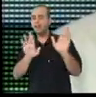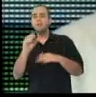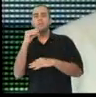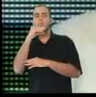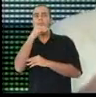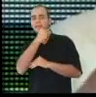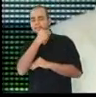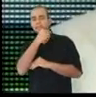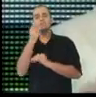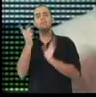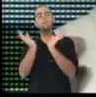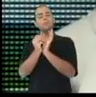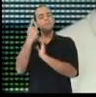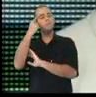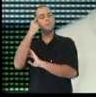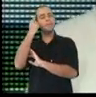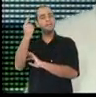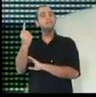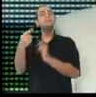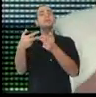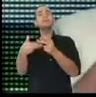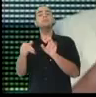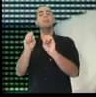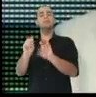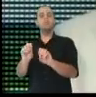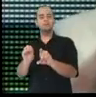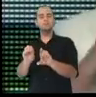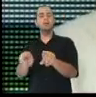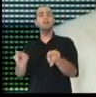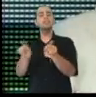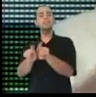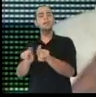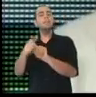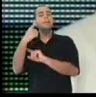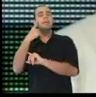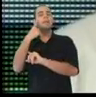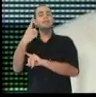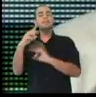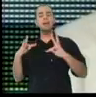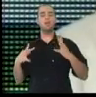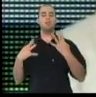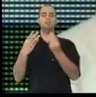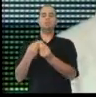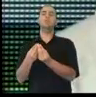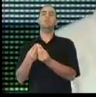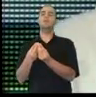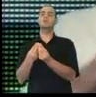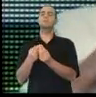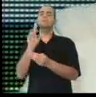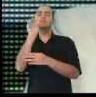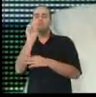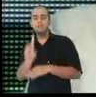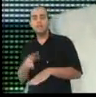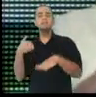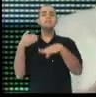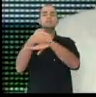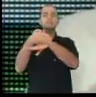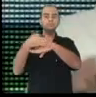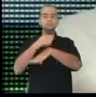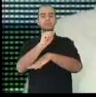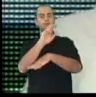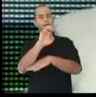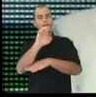se refere à questão da educação, mas com o que se refere a todas as garantias da acessibilidade. Talvez